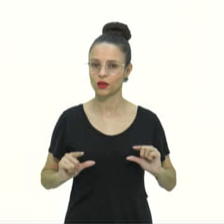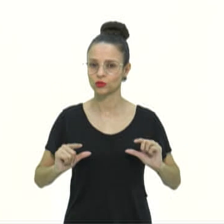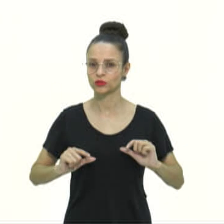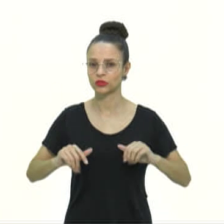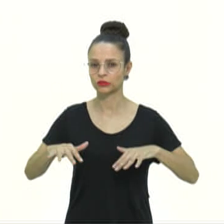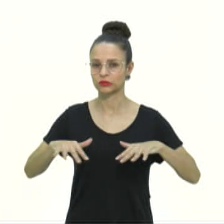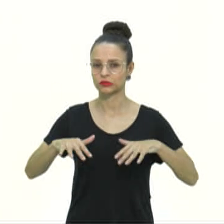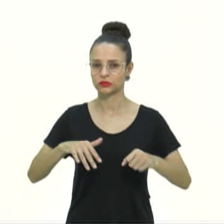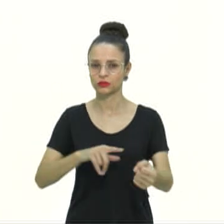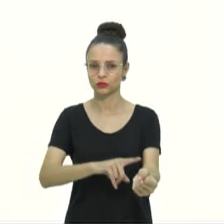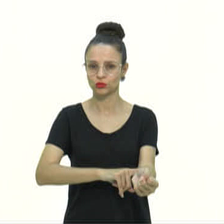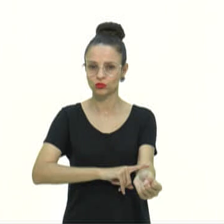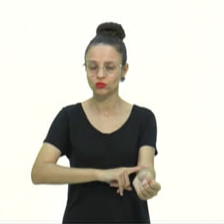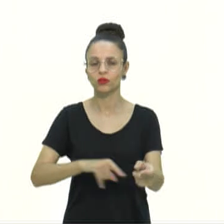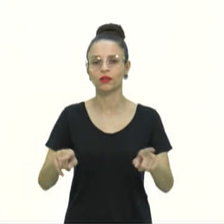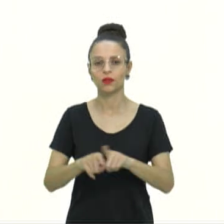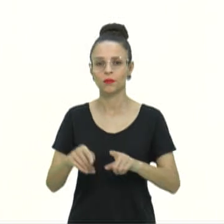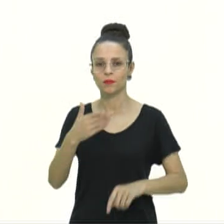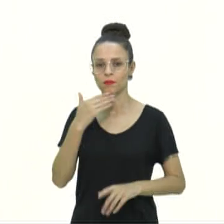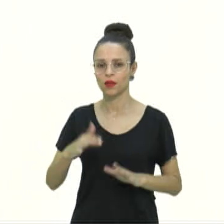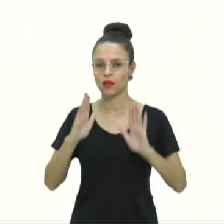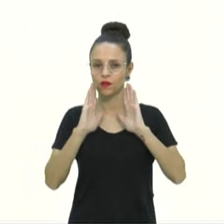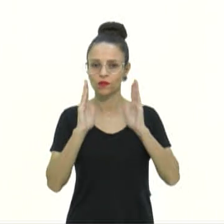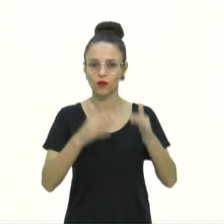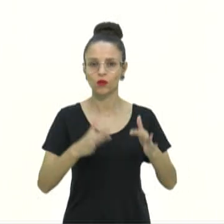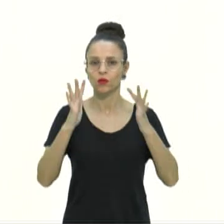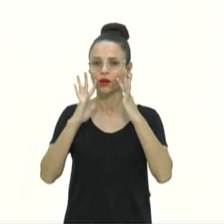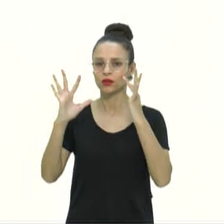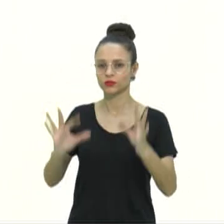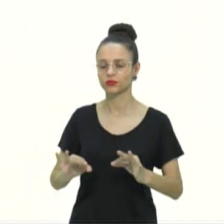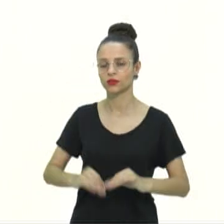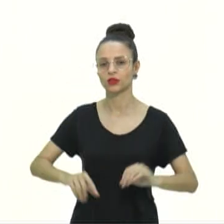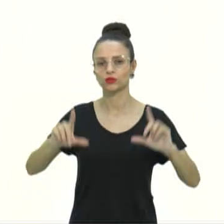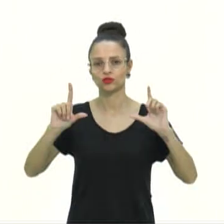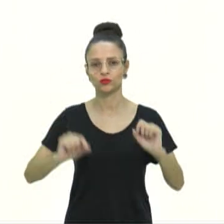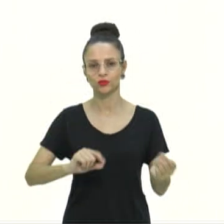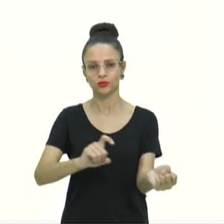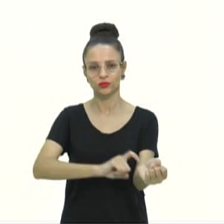muscular, a melhora do foco e a atenção, alívio do estresse,